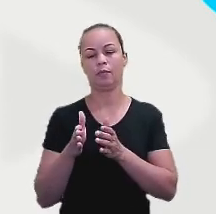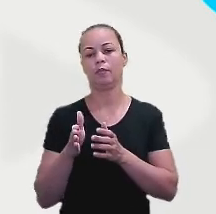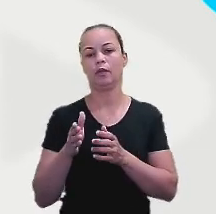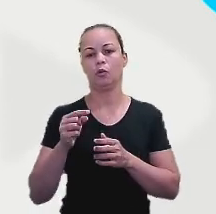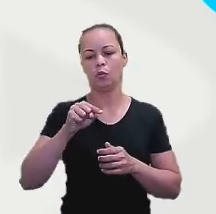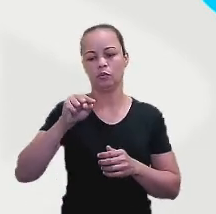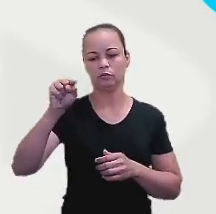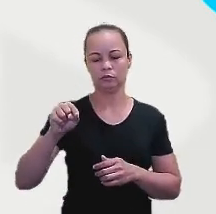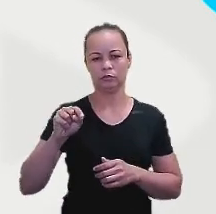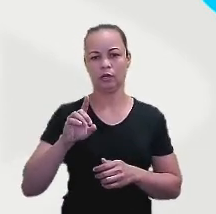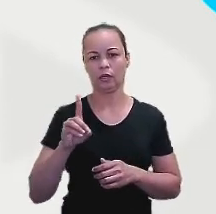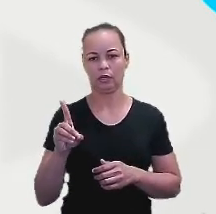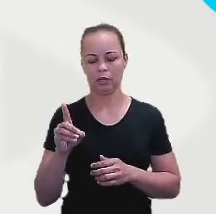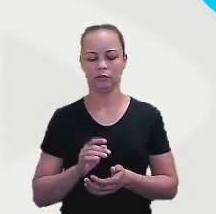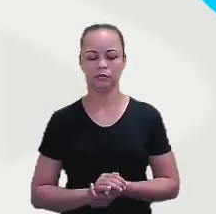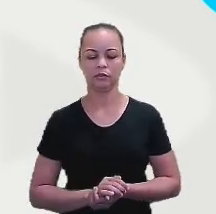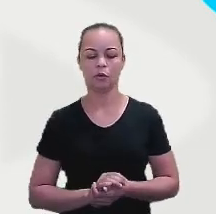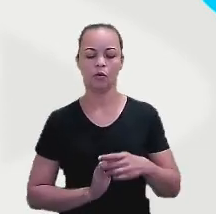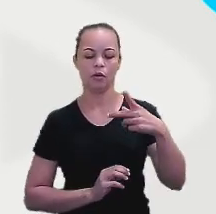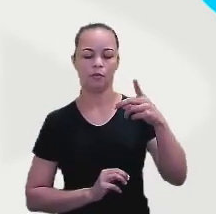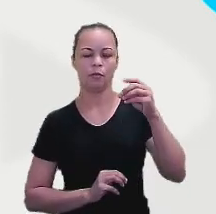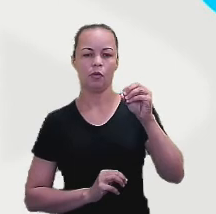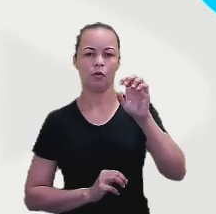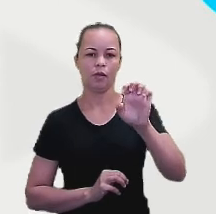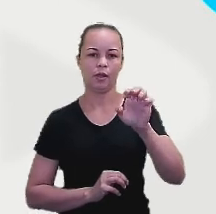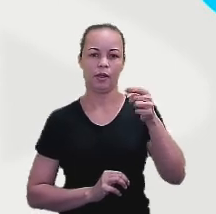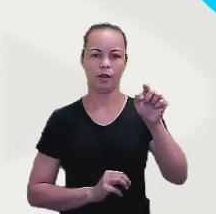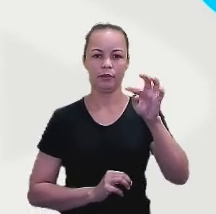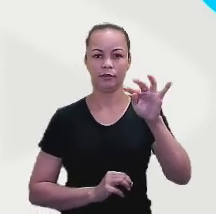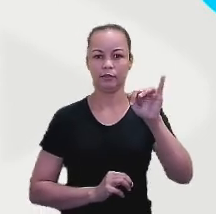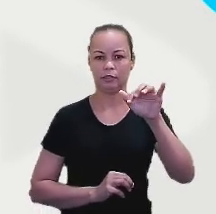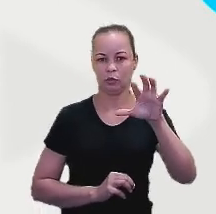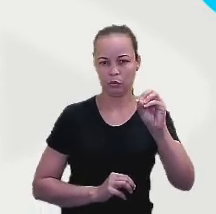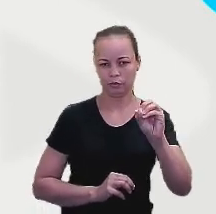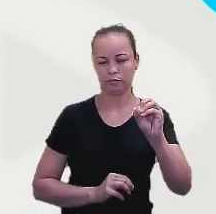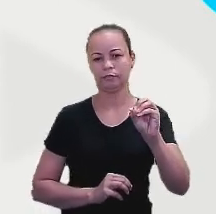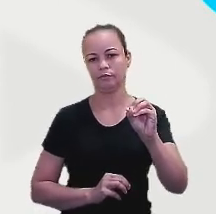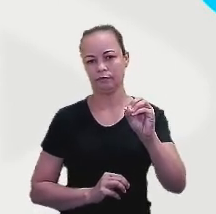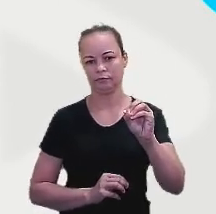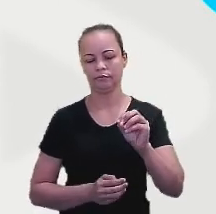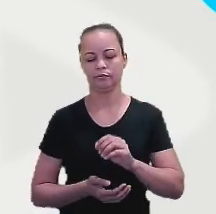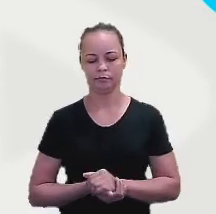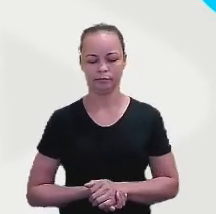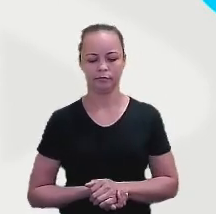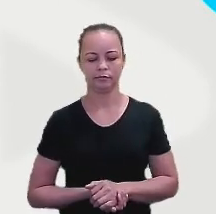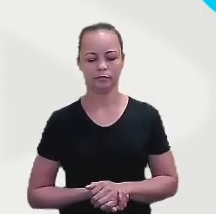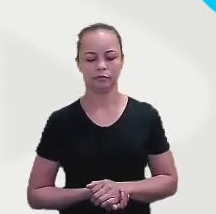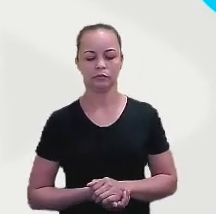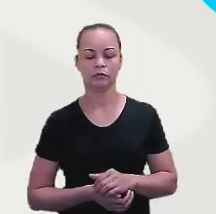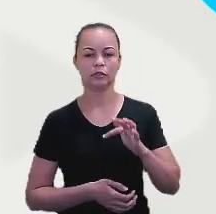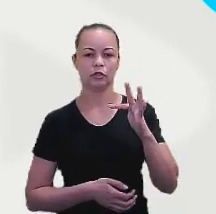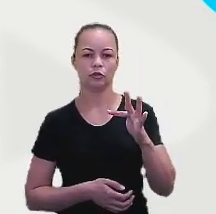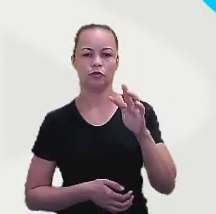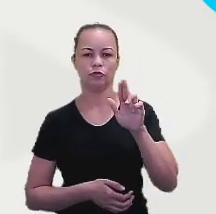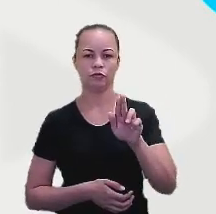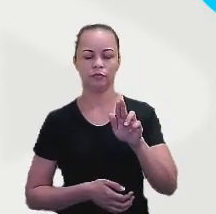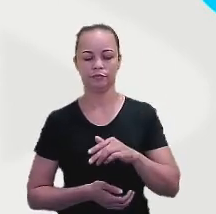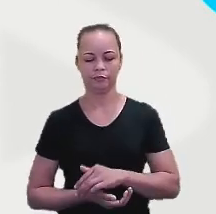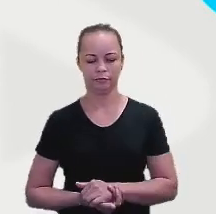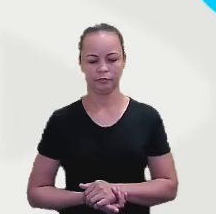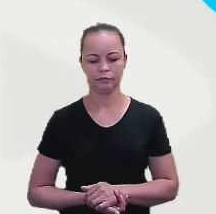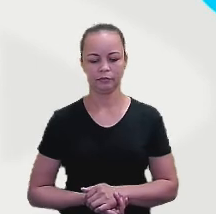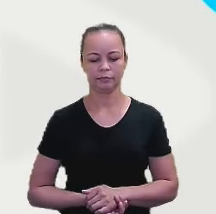Então, ó, poético, agudo, ó, poético. Fubá. Deixa eu ver se